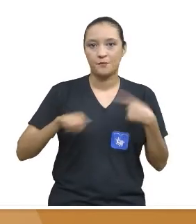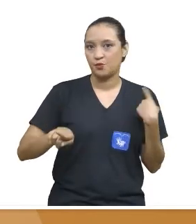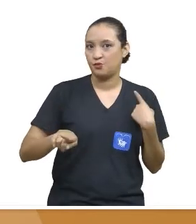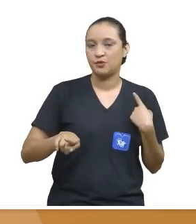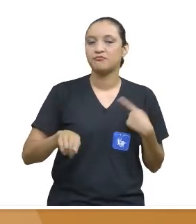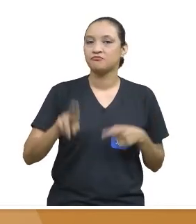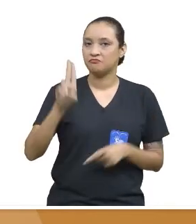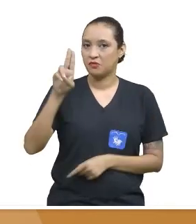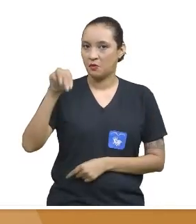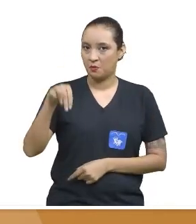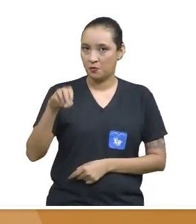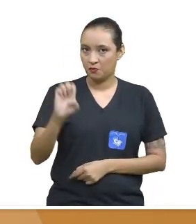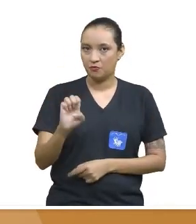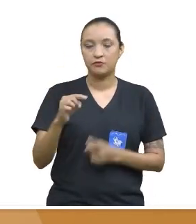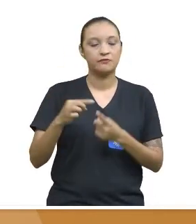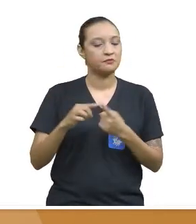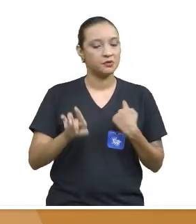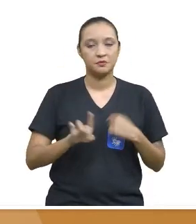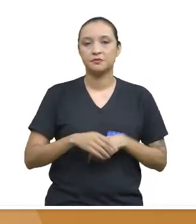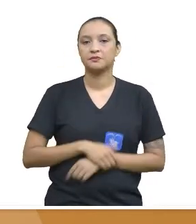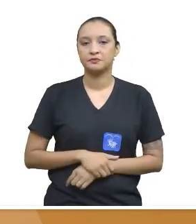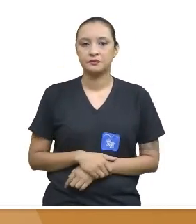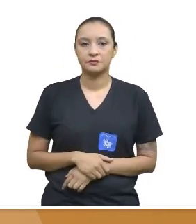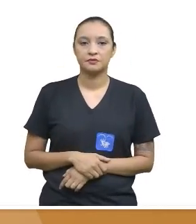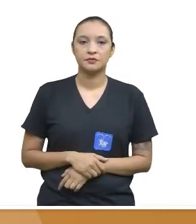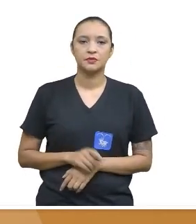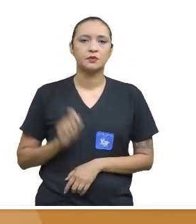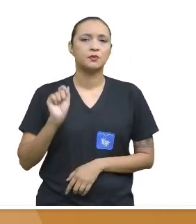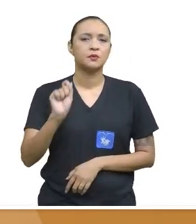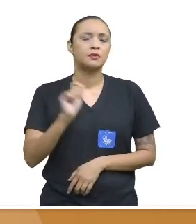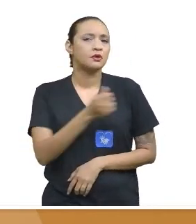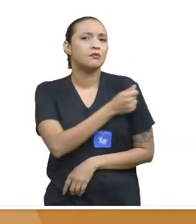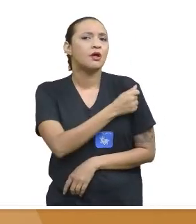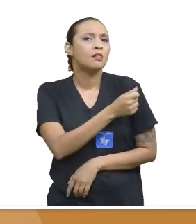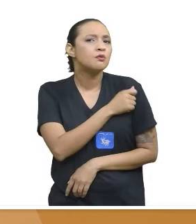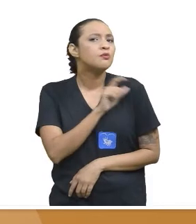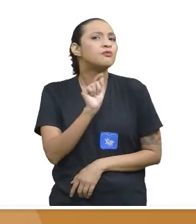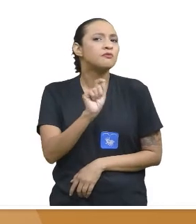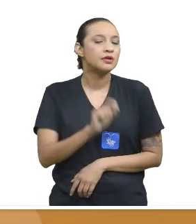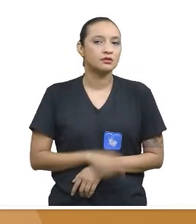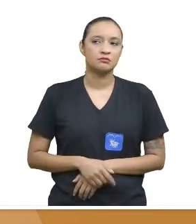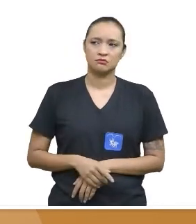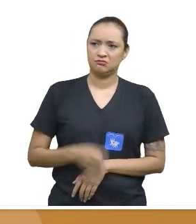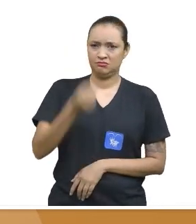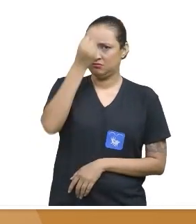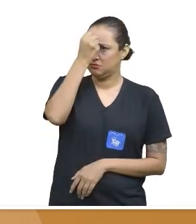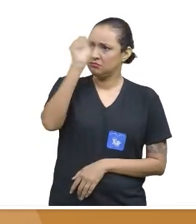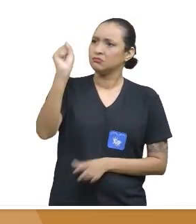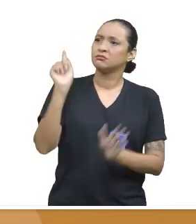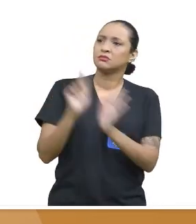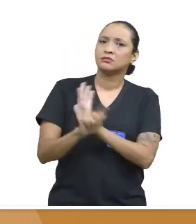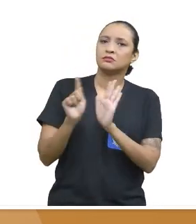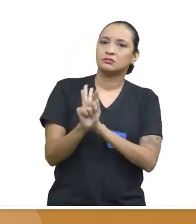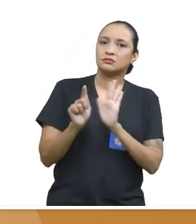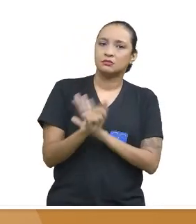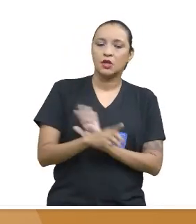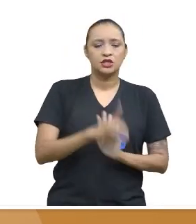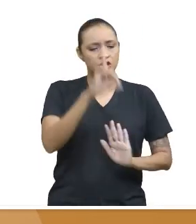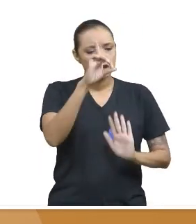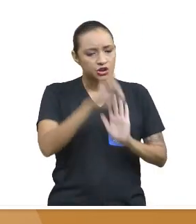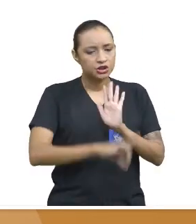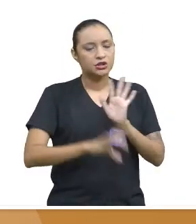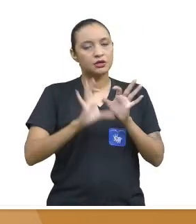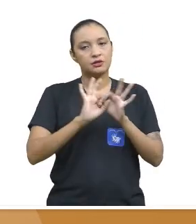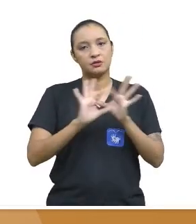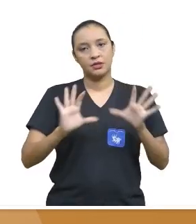legalmente. O que os estudantes faziam? Questionavam. O que os estudantes faziam? Queriam direito à liberdade. O